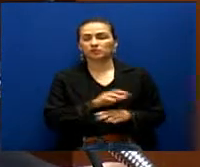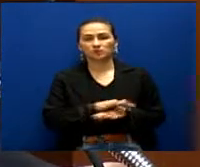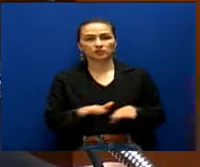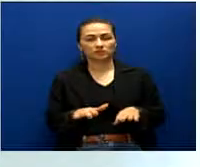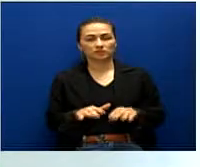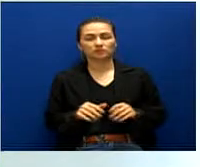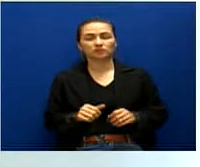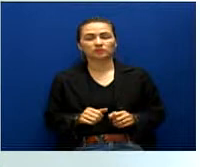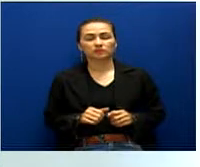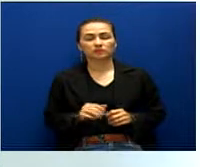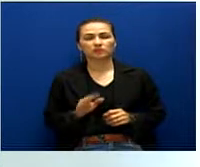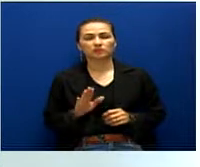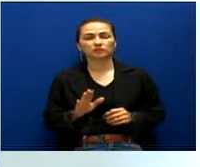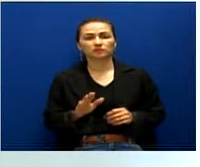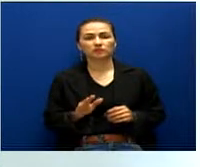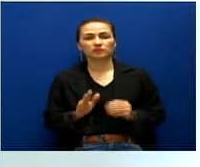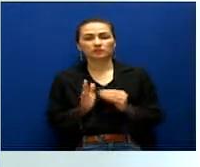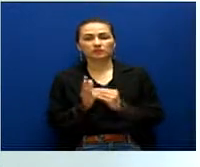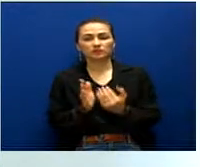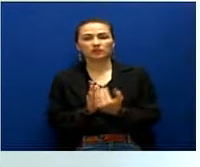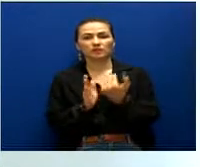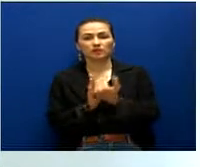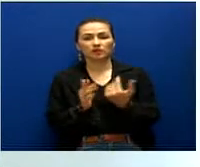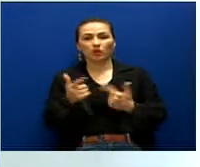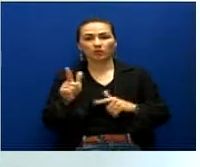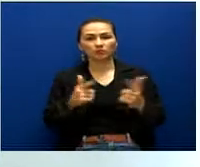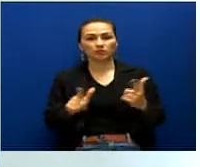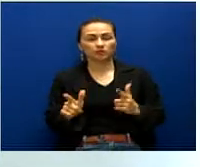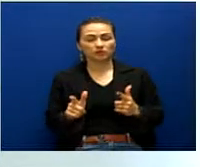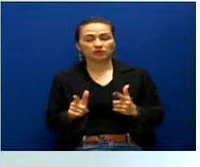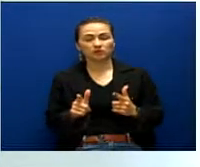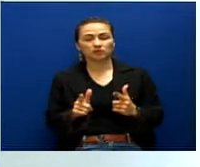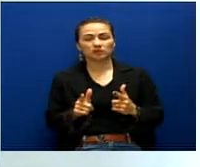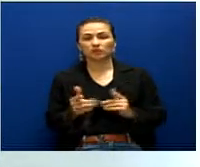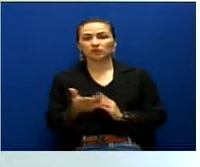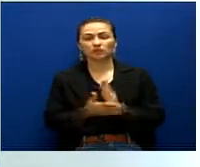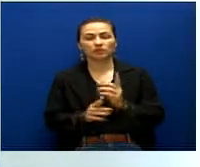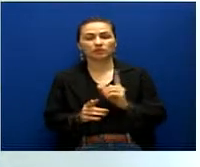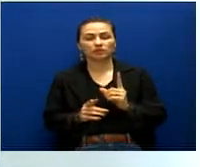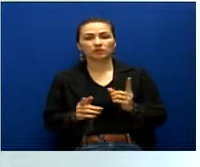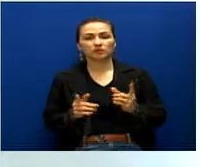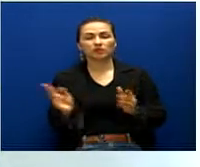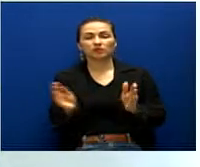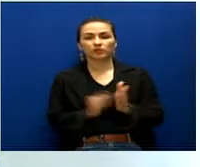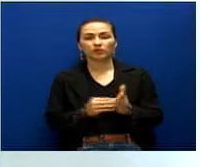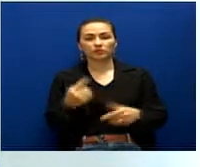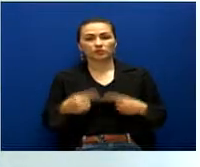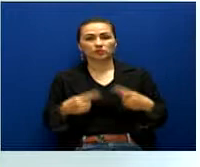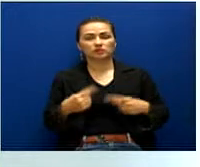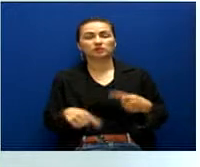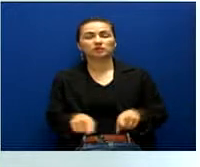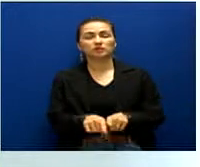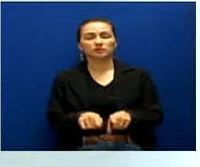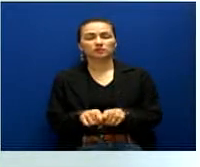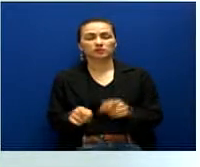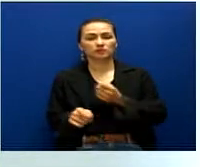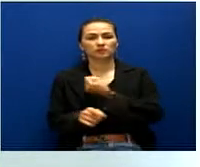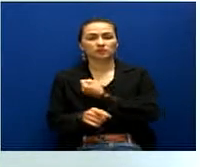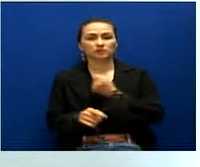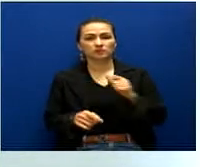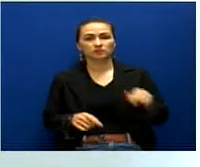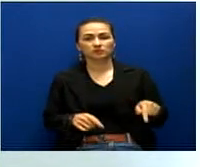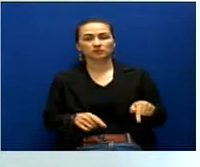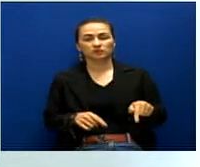que todas as minhas, as outras emendas, eu tenho mais emenda que foi rejeitada, que já dá para colocar na discussão. A emenda 7, que